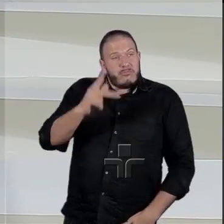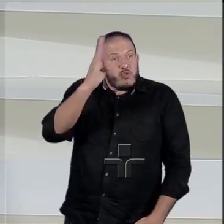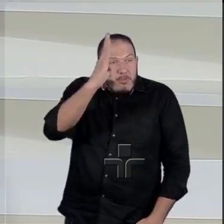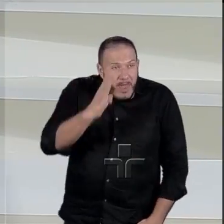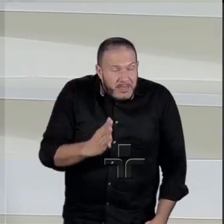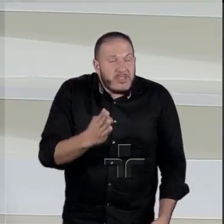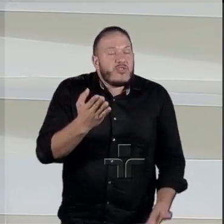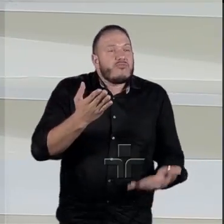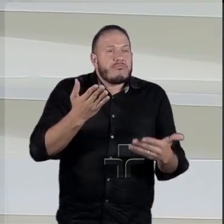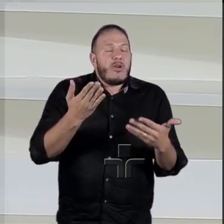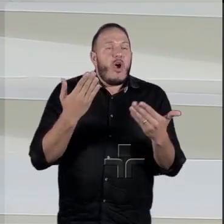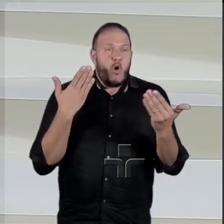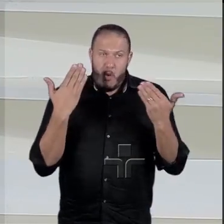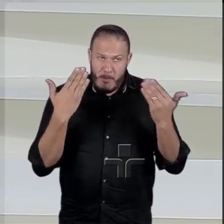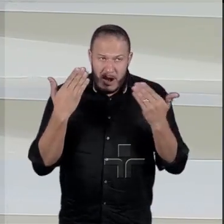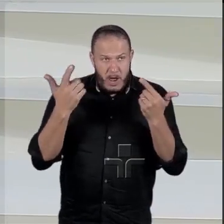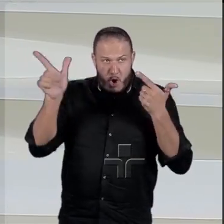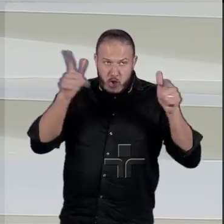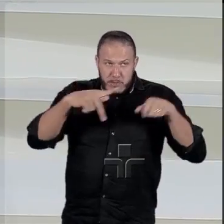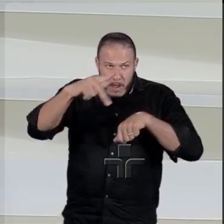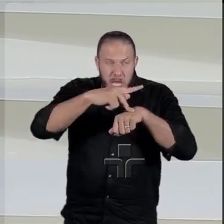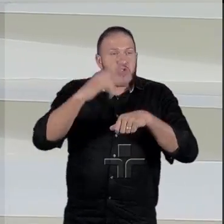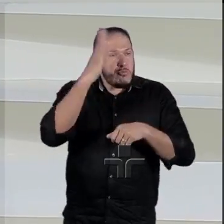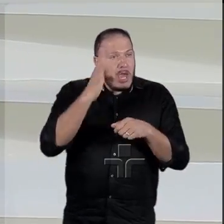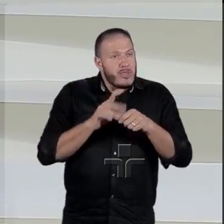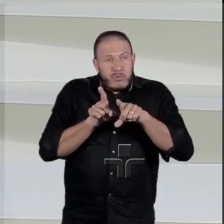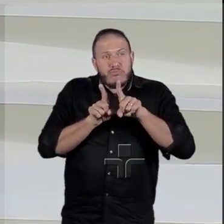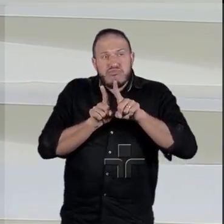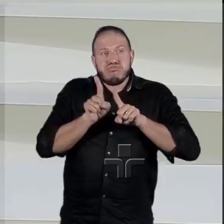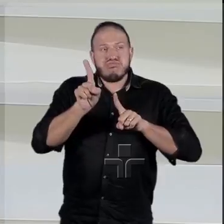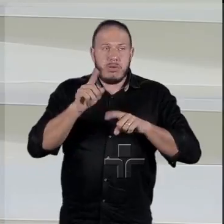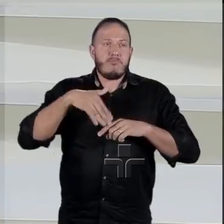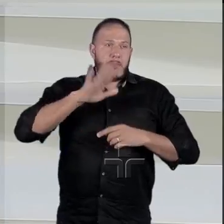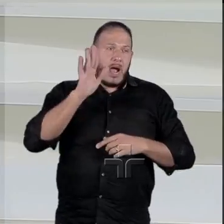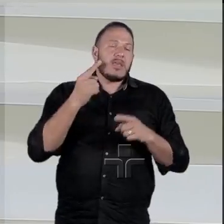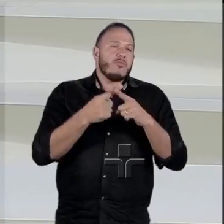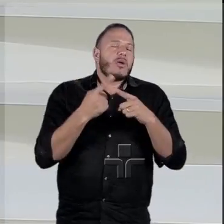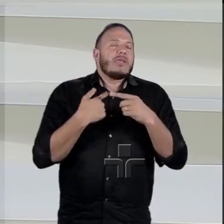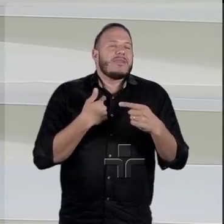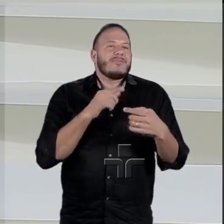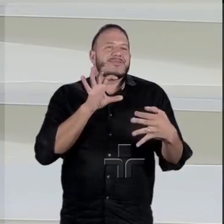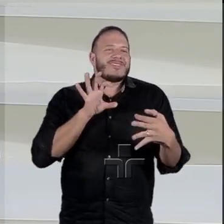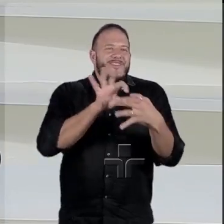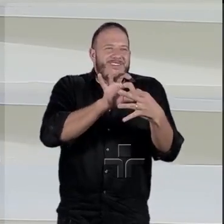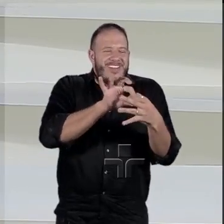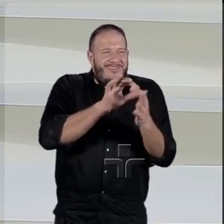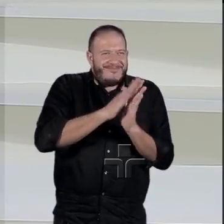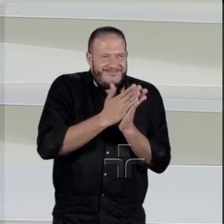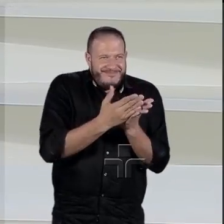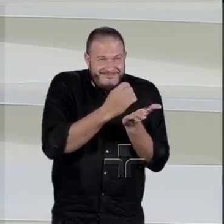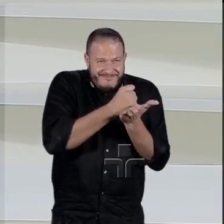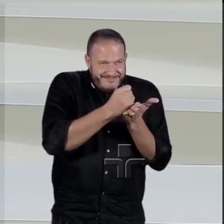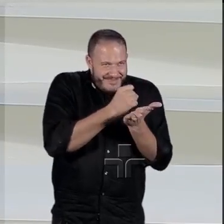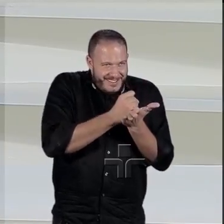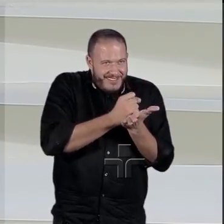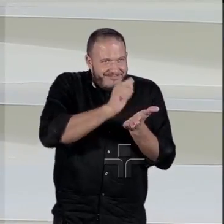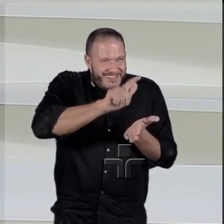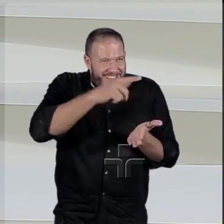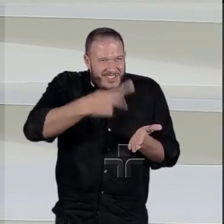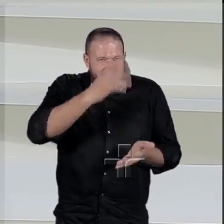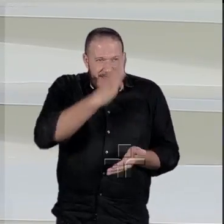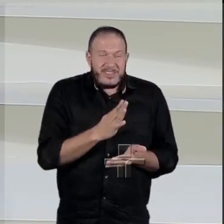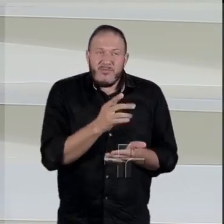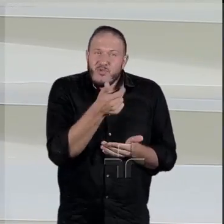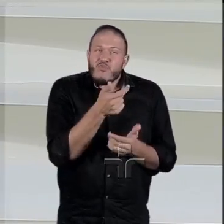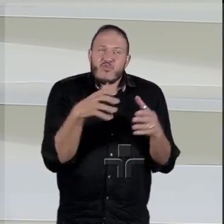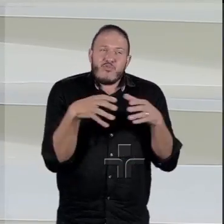está na frente dos outros países, porque o vínculo de emprego sempre foi uma relação minoritária no nosso país. E a gente